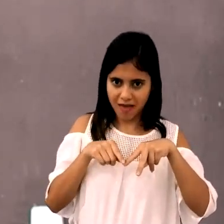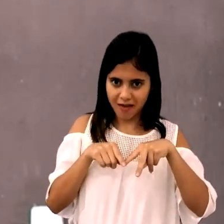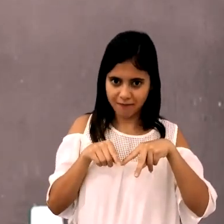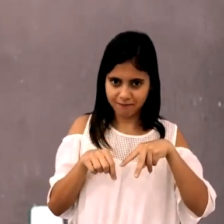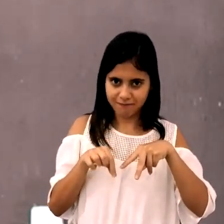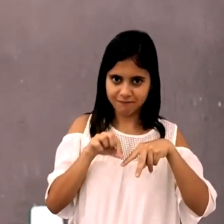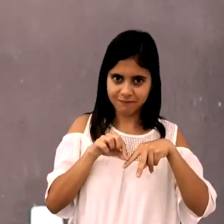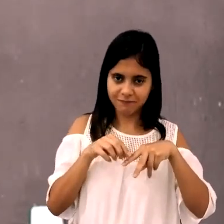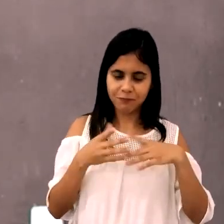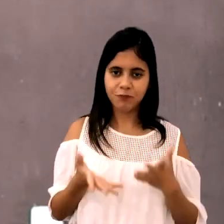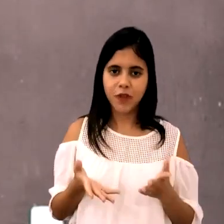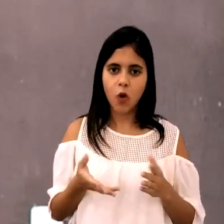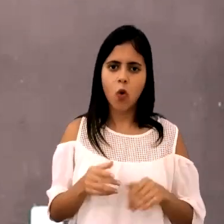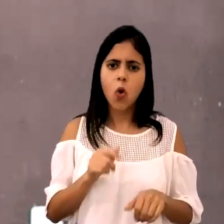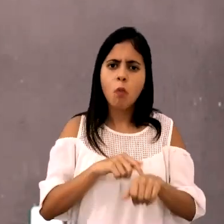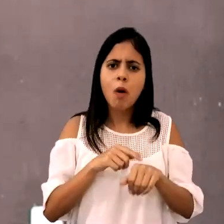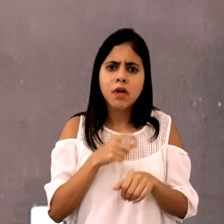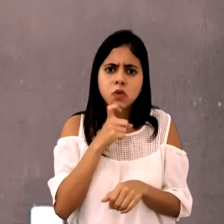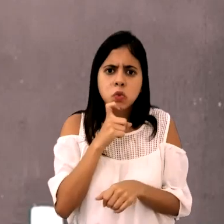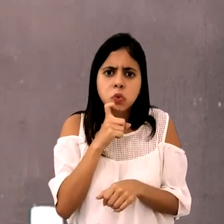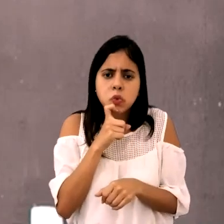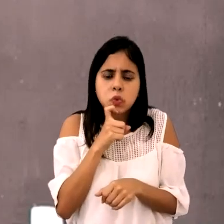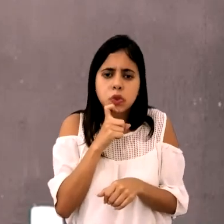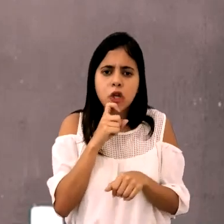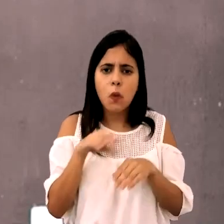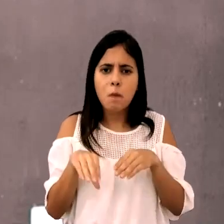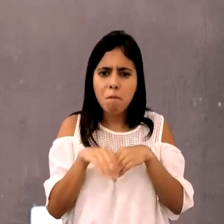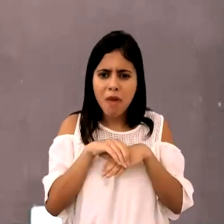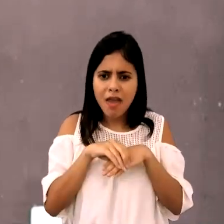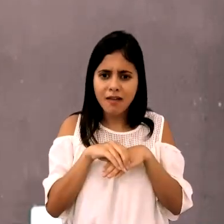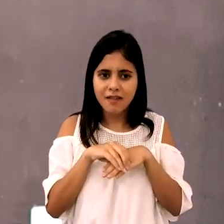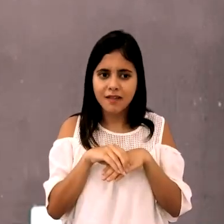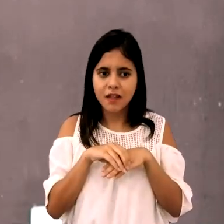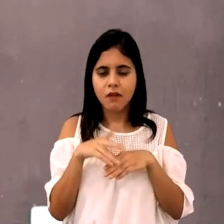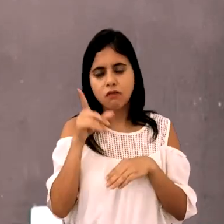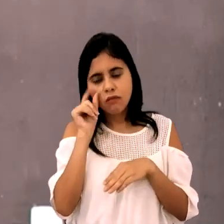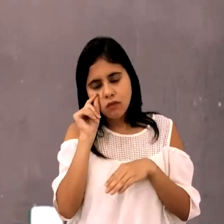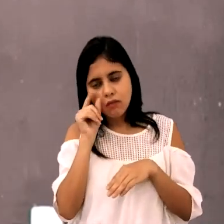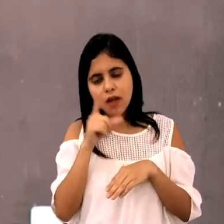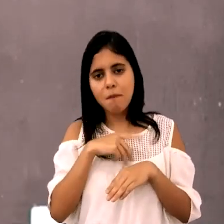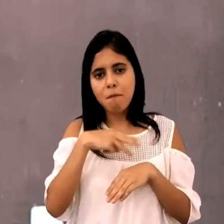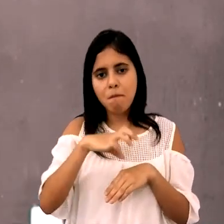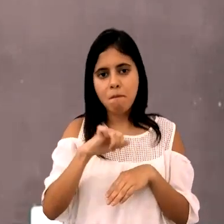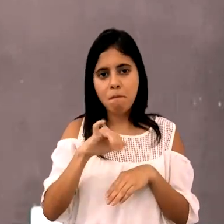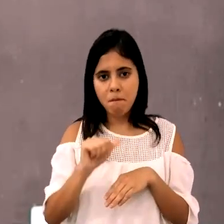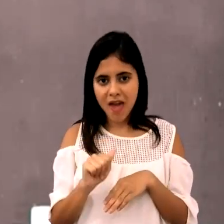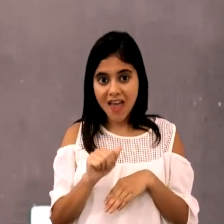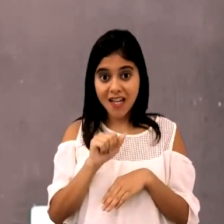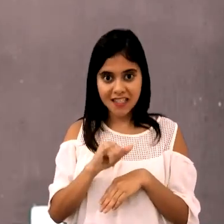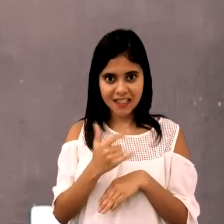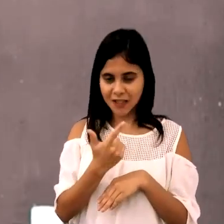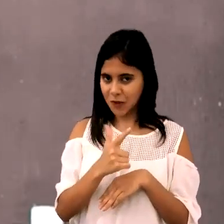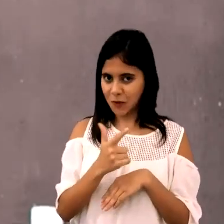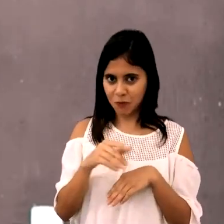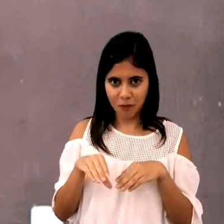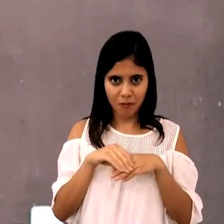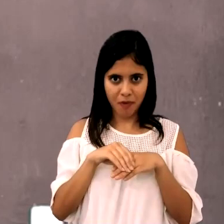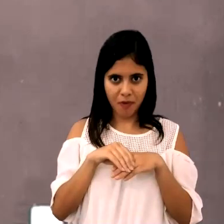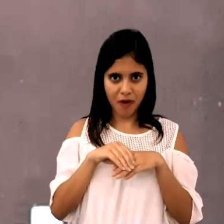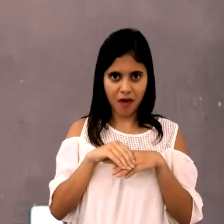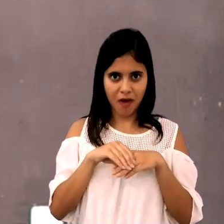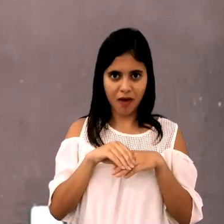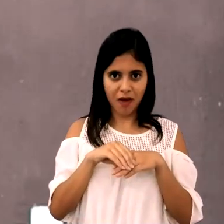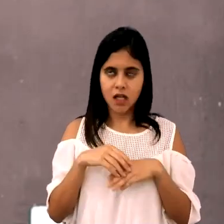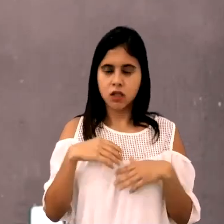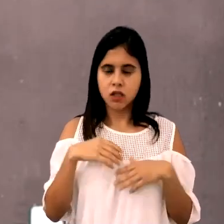eu boto meia nos meus pés. Eu vou dormir com meia. Se eu dormir sem meia, eu tenho pesadelo. Os pés